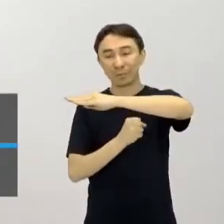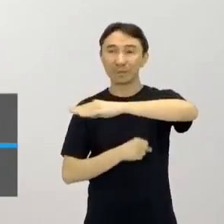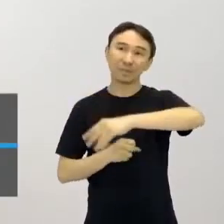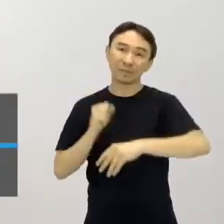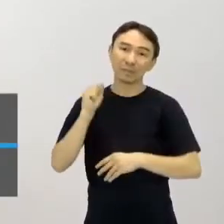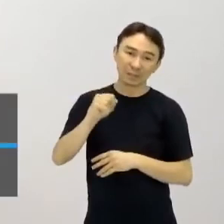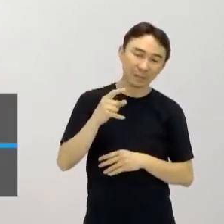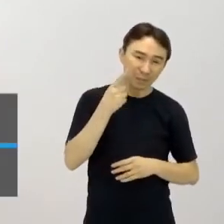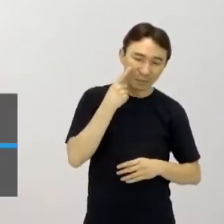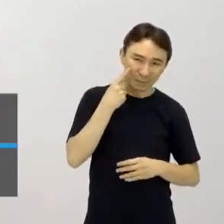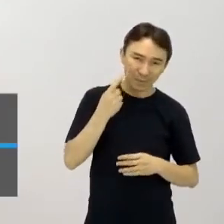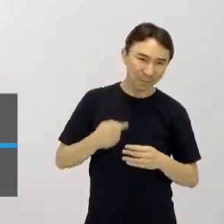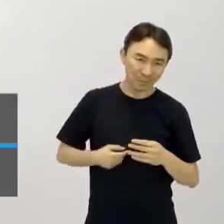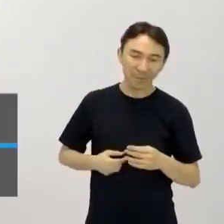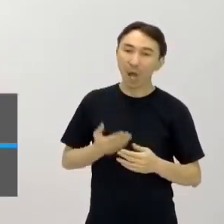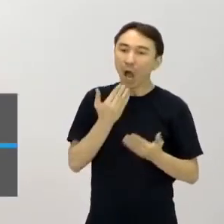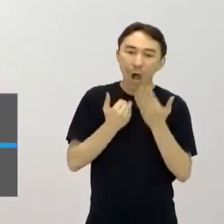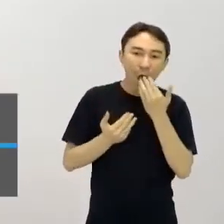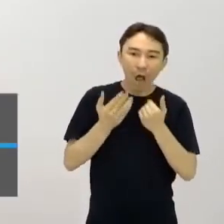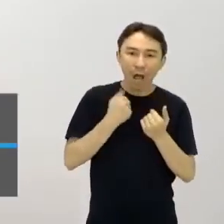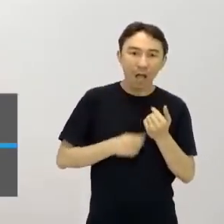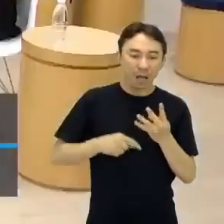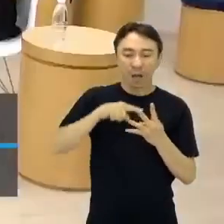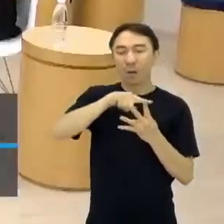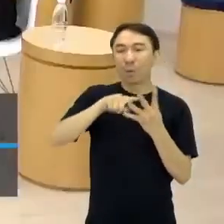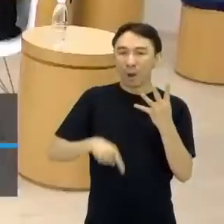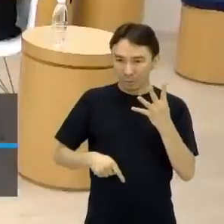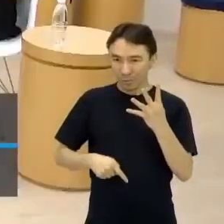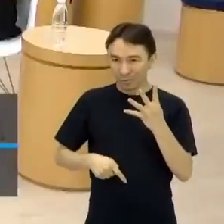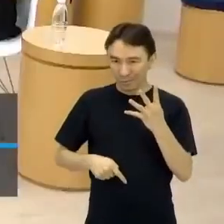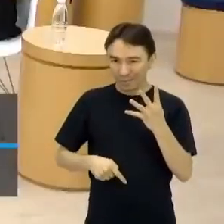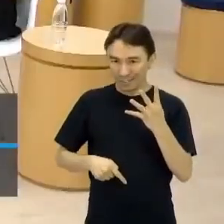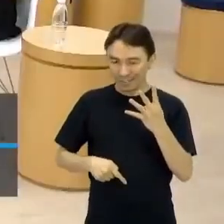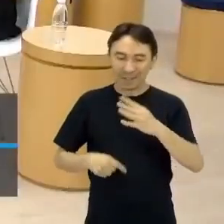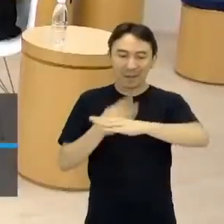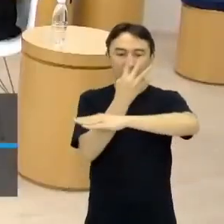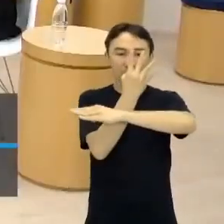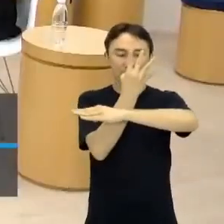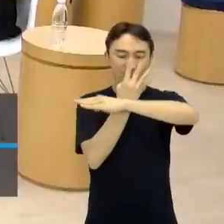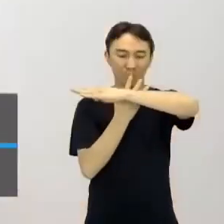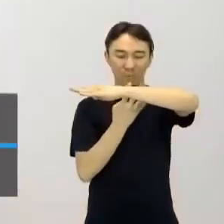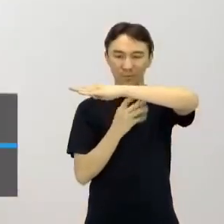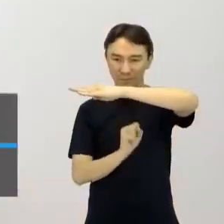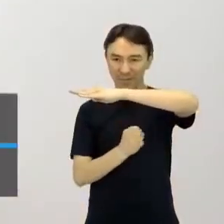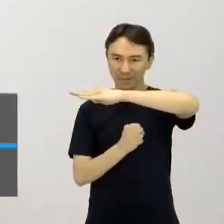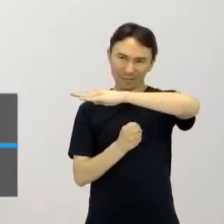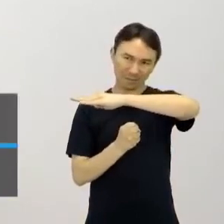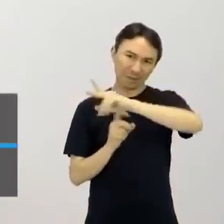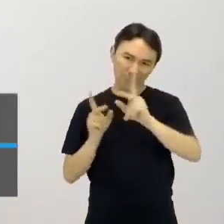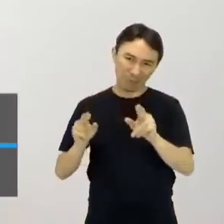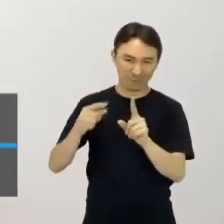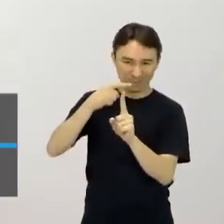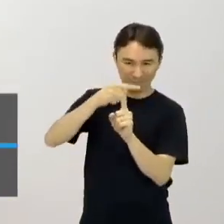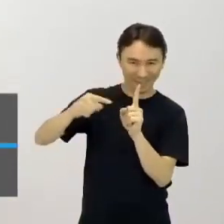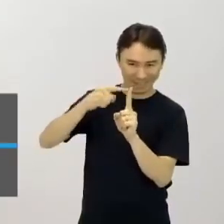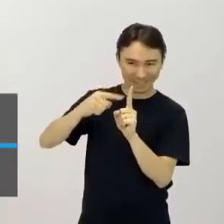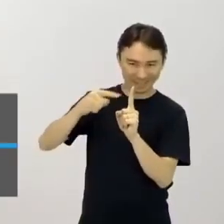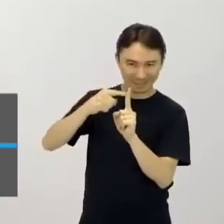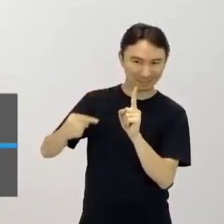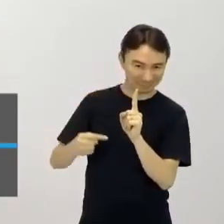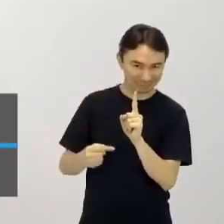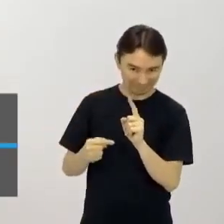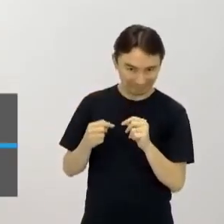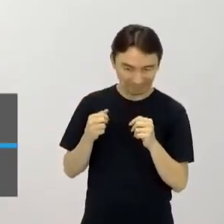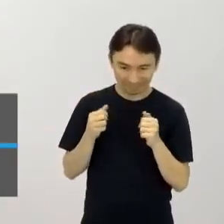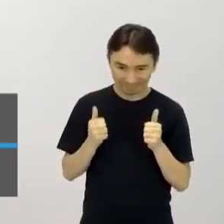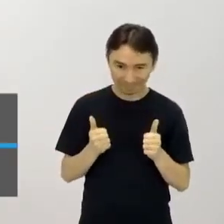pedaços de pizza, eu vou comer 4/8, que é justamente a metade da pizza, né, Vivi? Sim. É isso aí. Muito bem. Então, olha só. Essa ideia